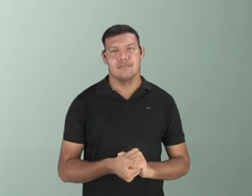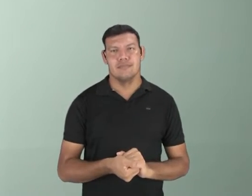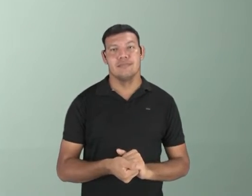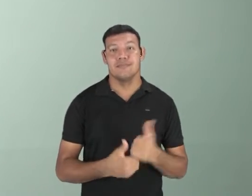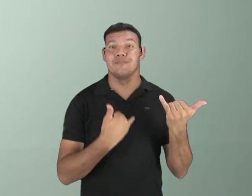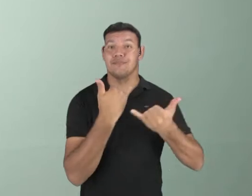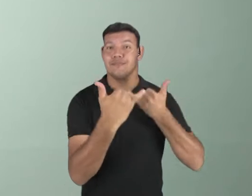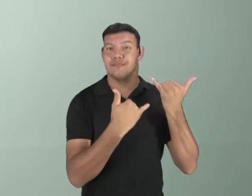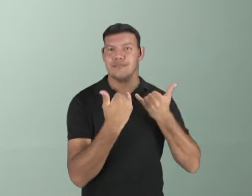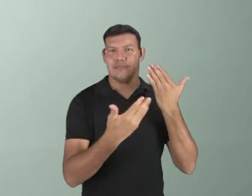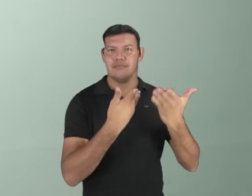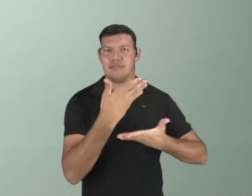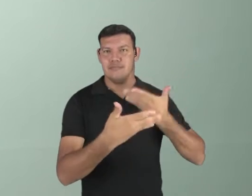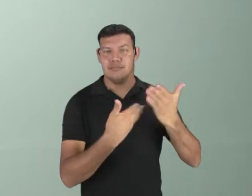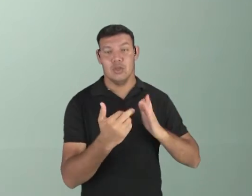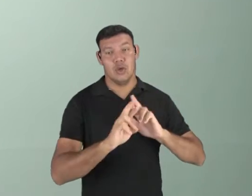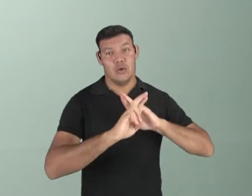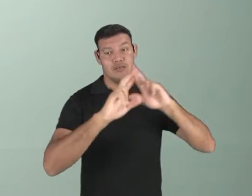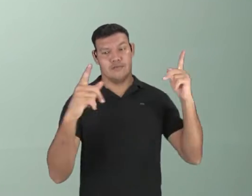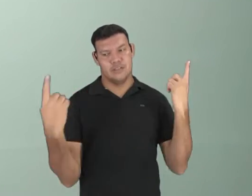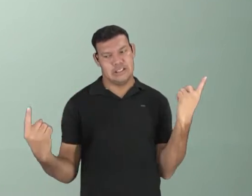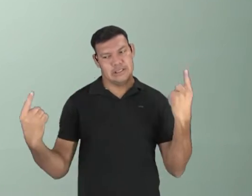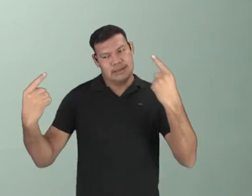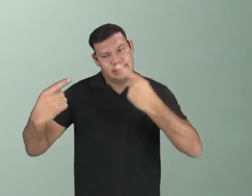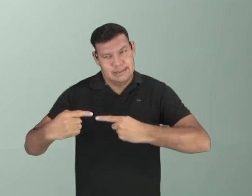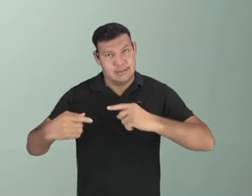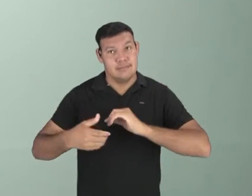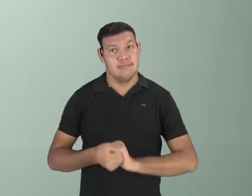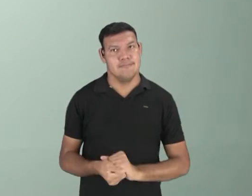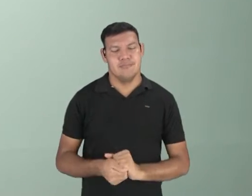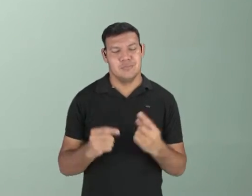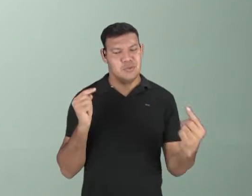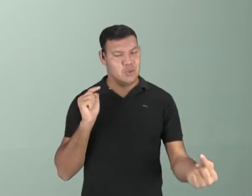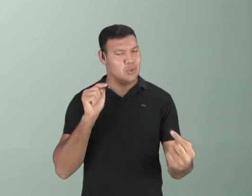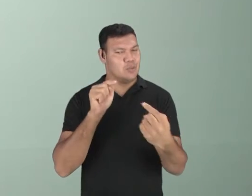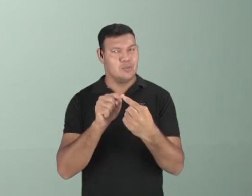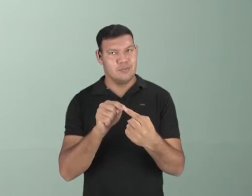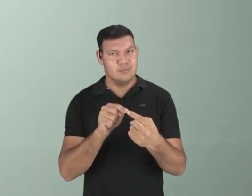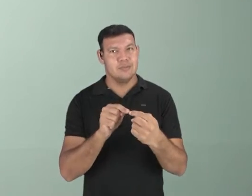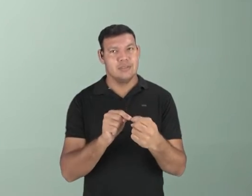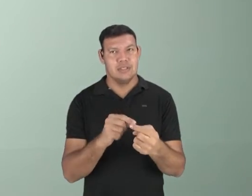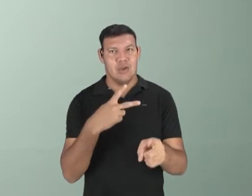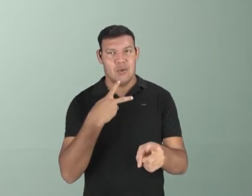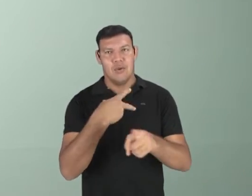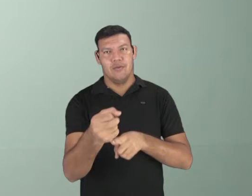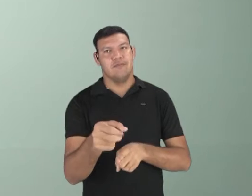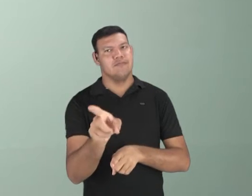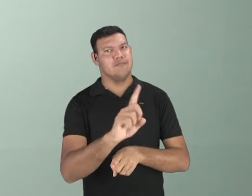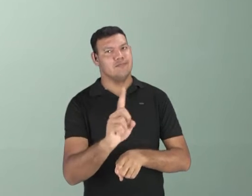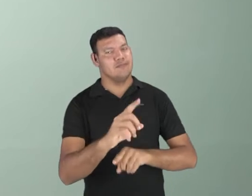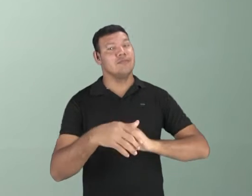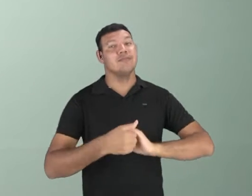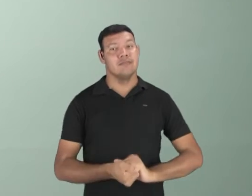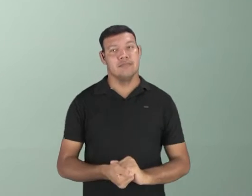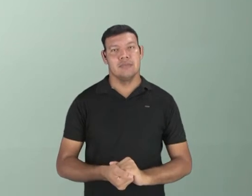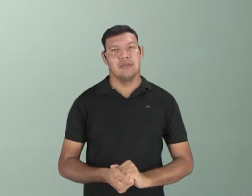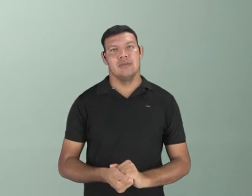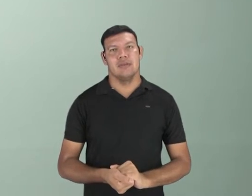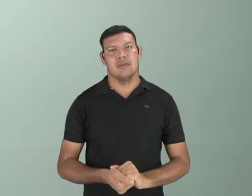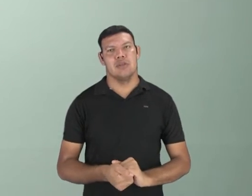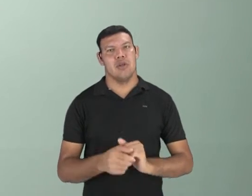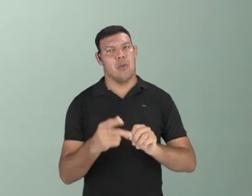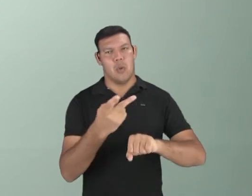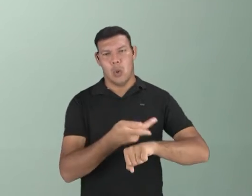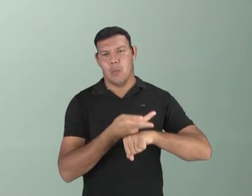jogos, diferentemente dos jogos competitivos, eles não têm o objetivo de você ganhar a qualquer custo, de sair